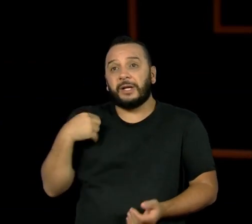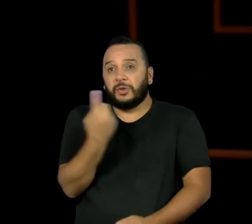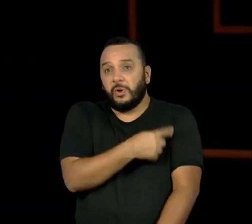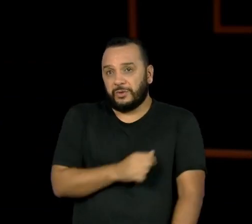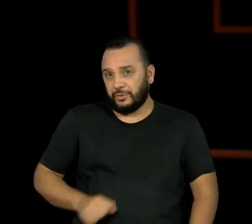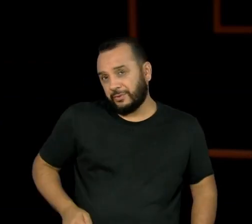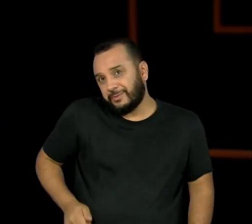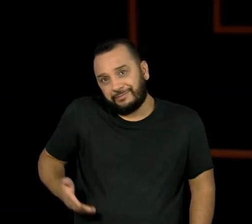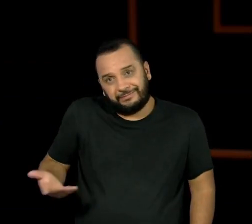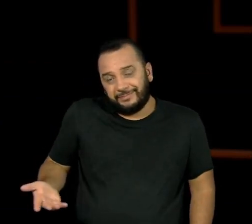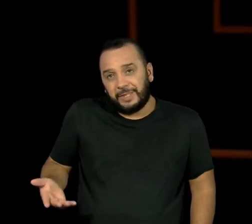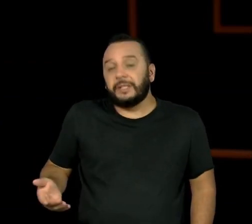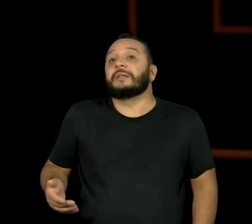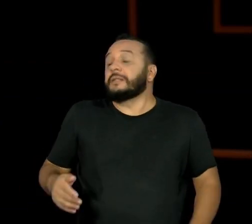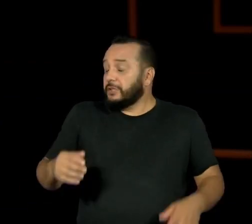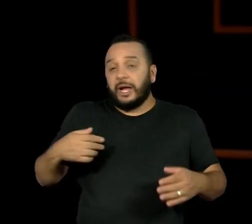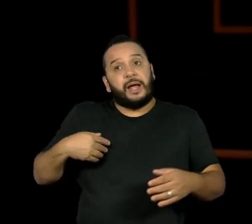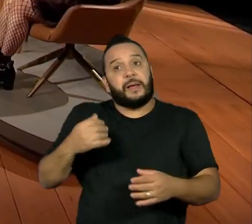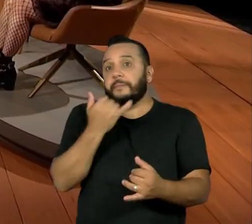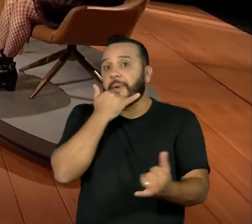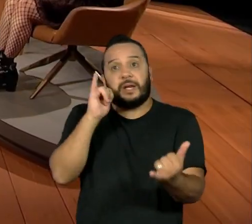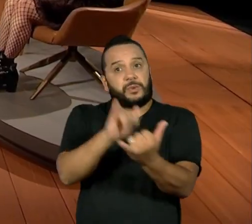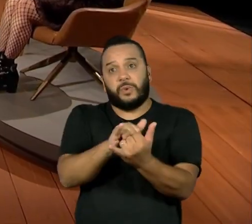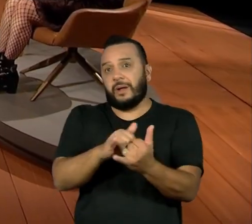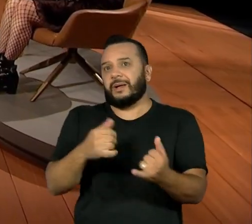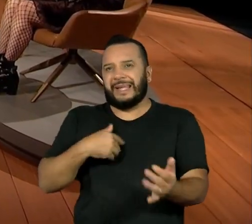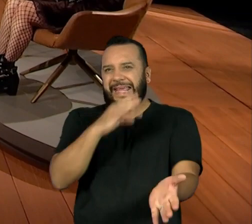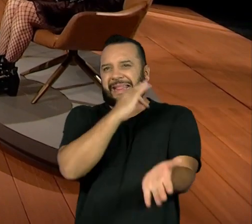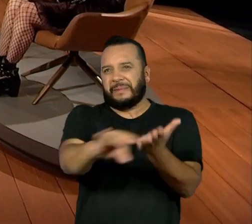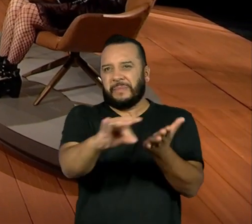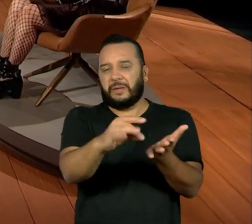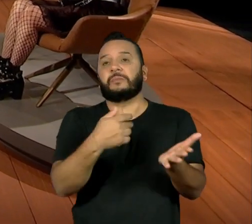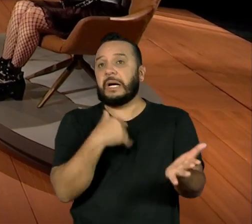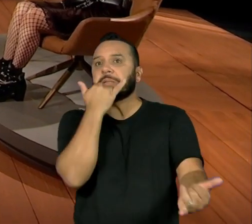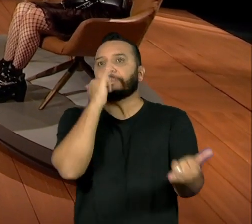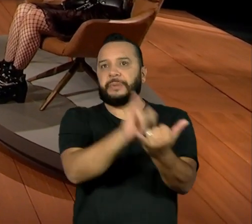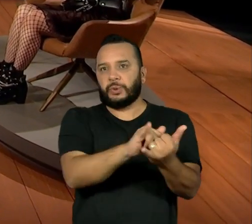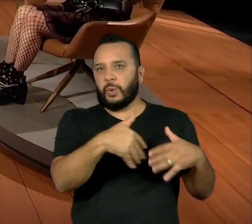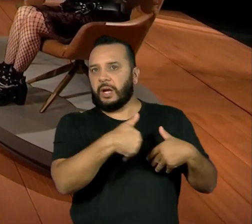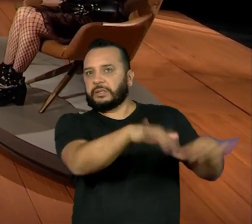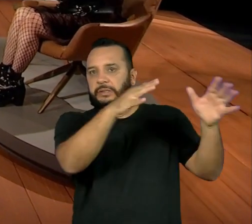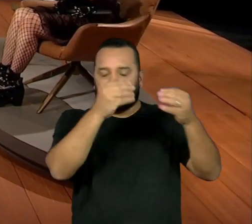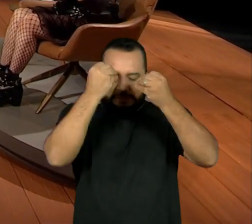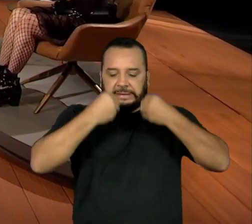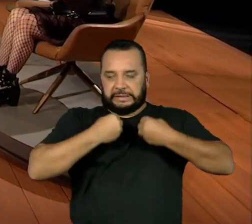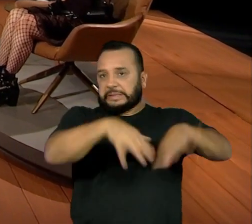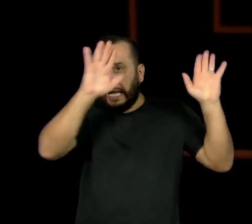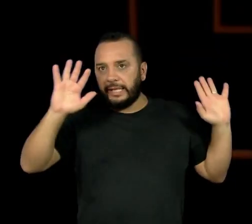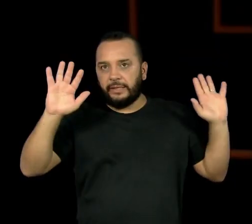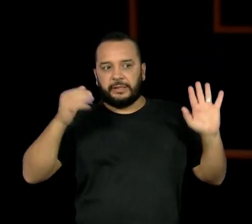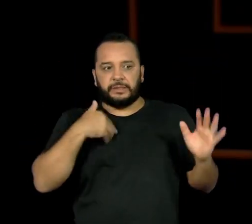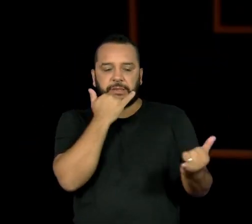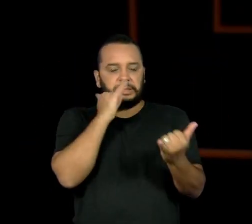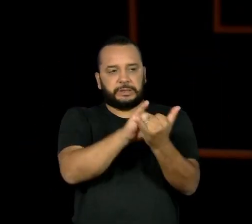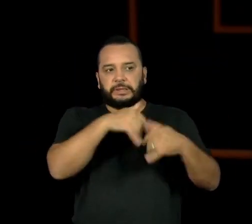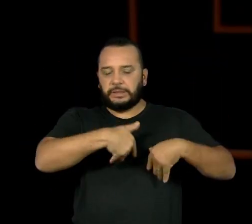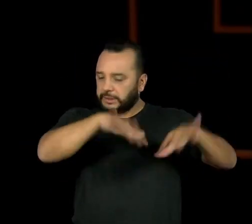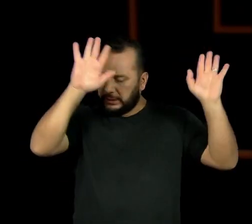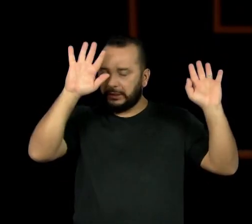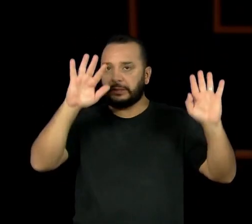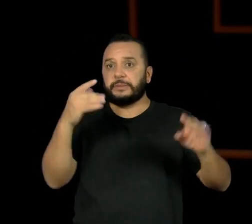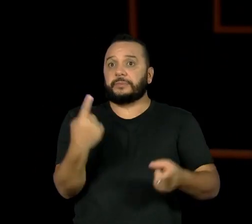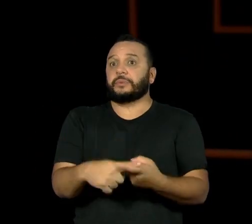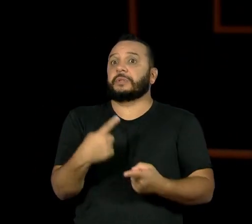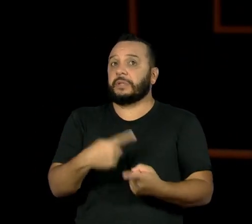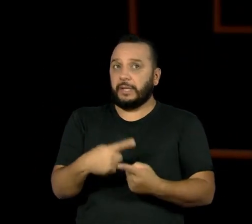o inimigo, não vai ficar com ele, mas libera essa zorra logo, entrega na mão de Deus e vai. Sai de você isso, porque senão você carrega, né? Porque